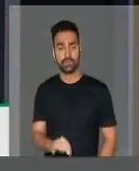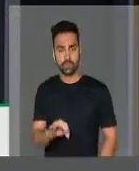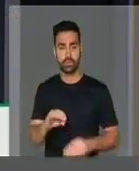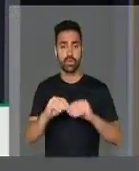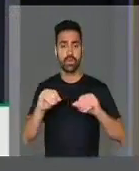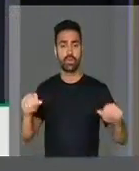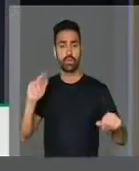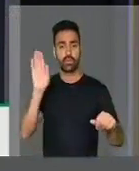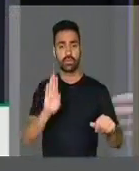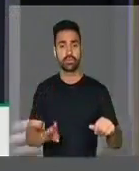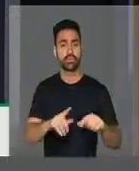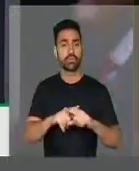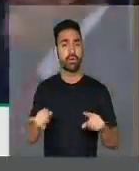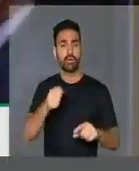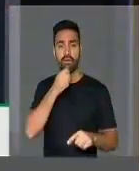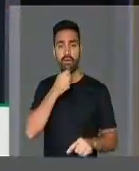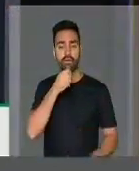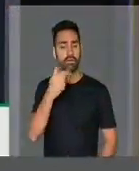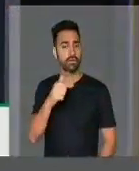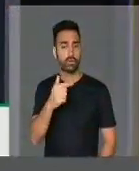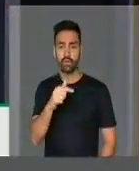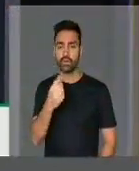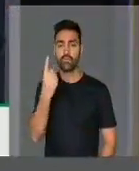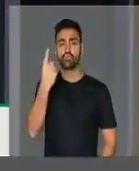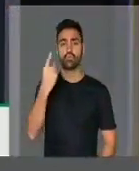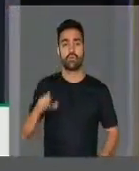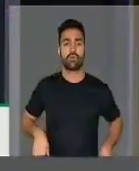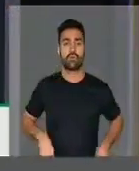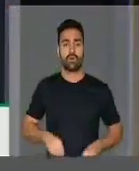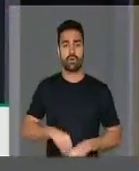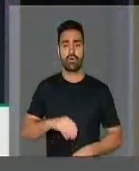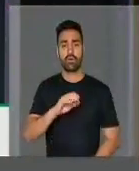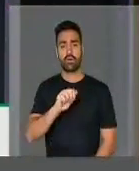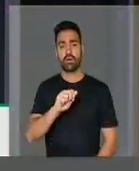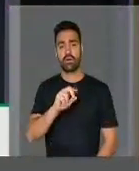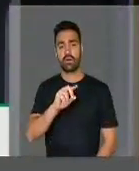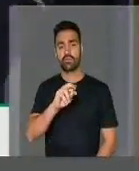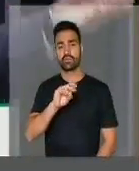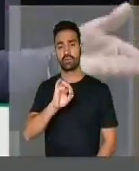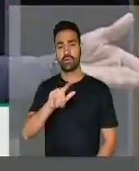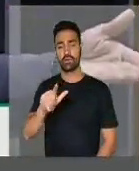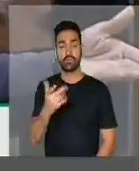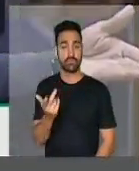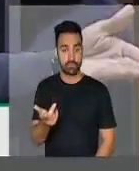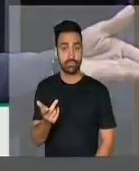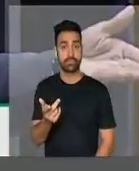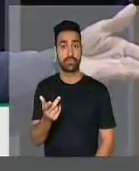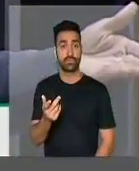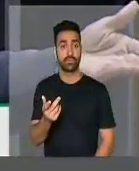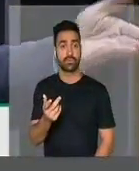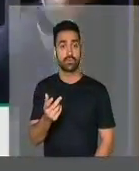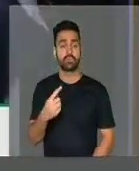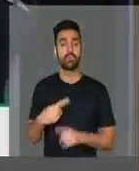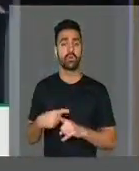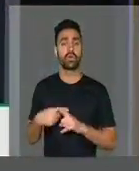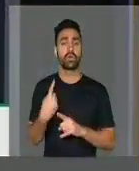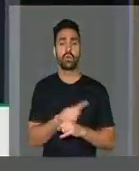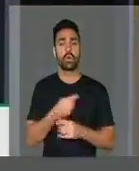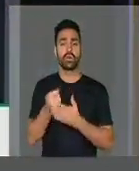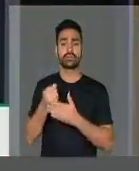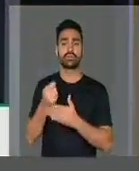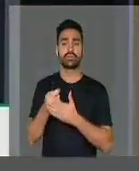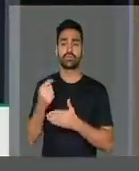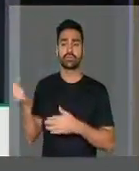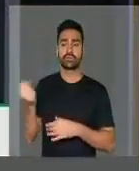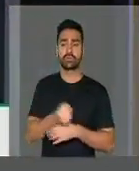brasileiro, ainda não tem um cardinalato. Quem somos nós para exigir cardinalato? Eu recebi uma